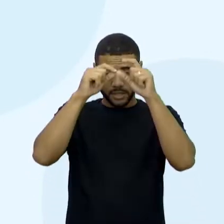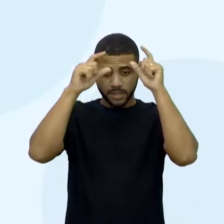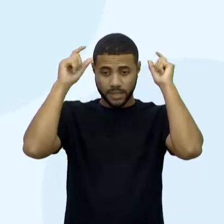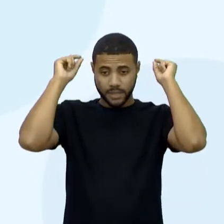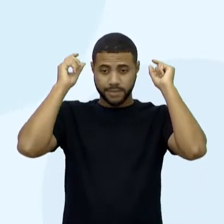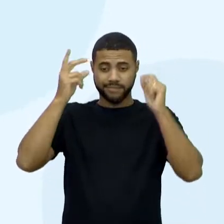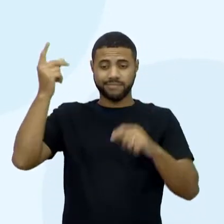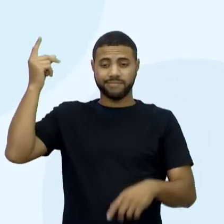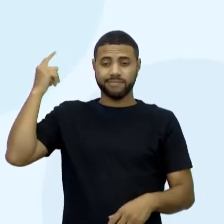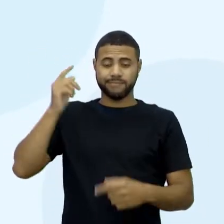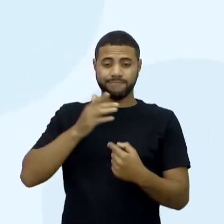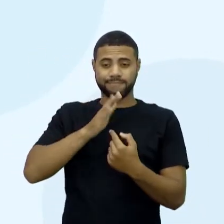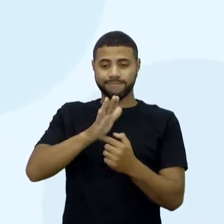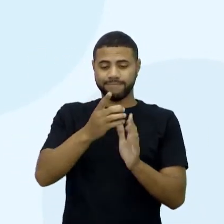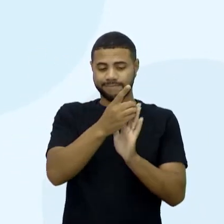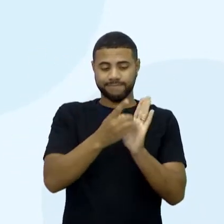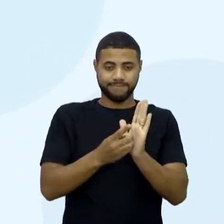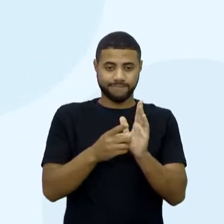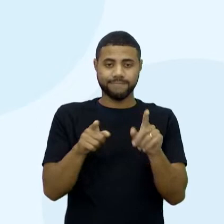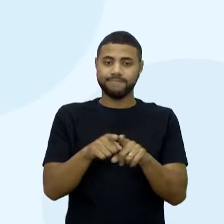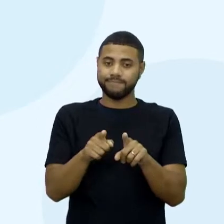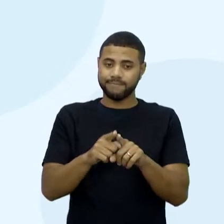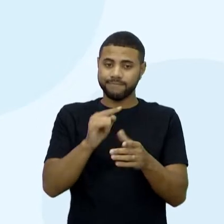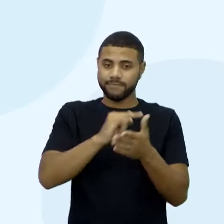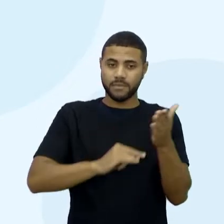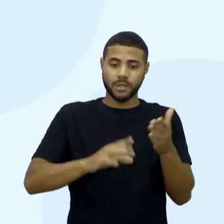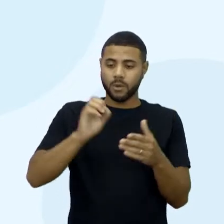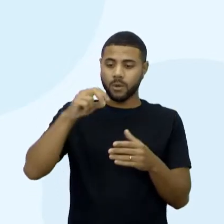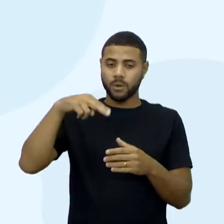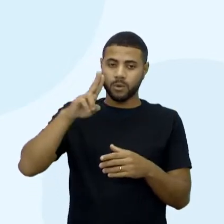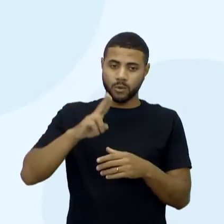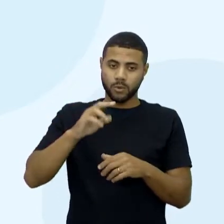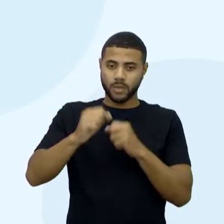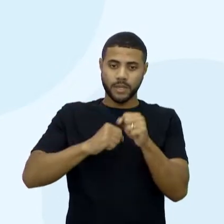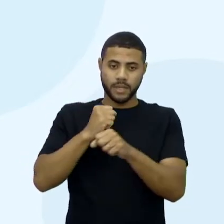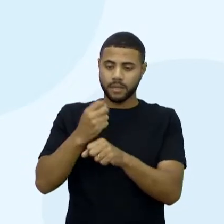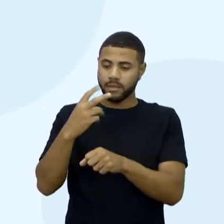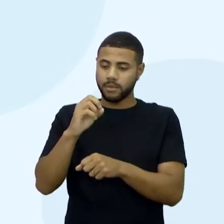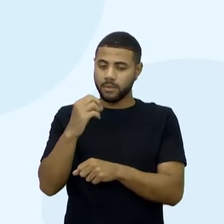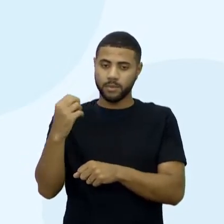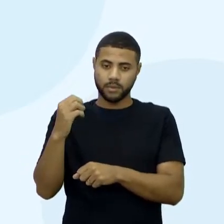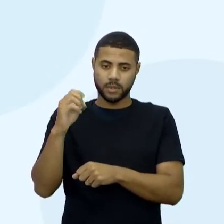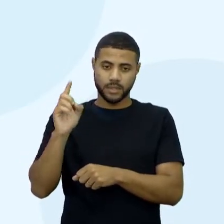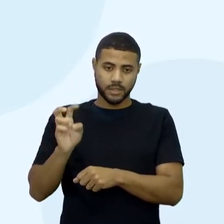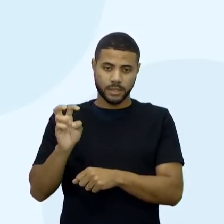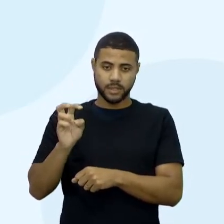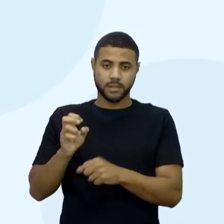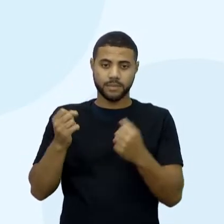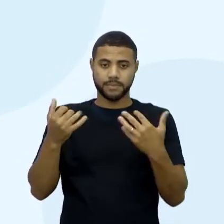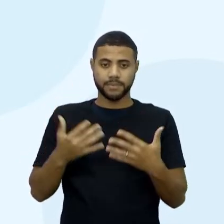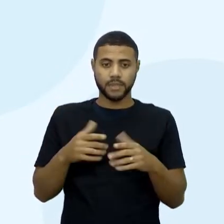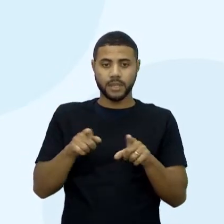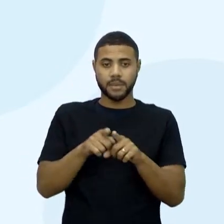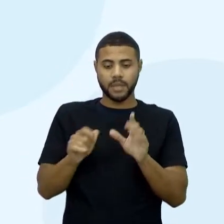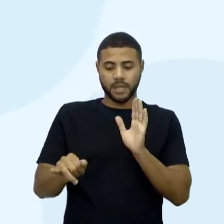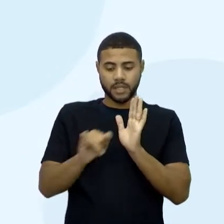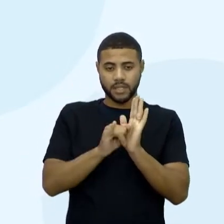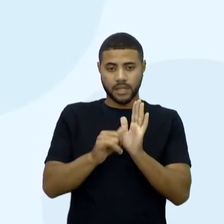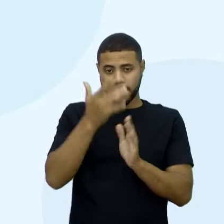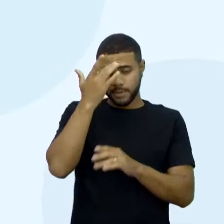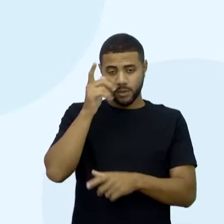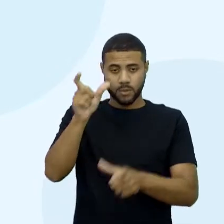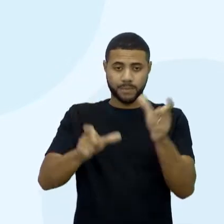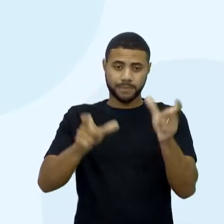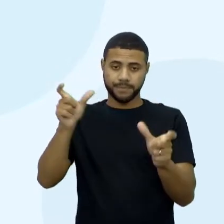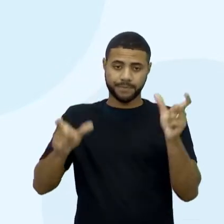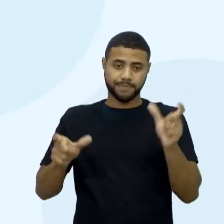aqui na declaração, pessoal, da ONU de 2005, hein? Tendo igualmente presente que a identidade de um